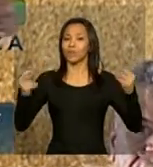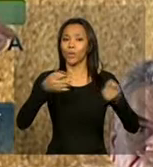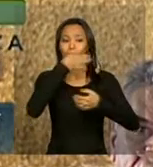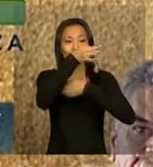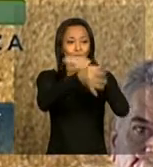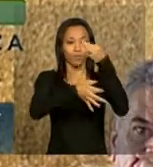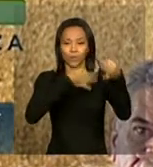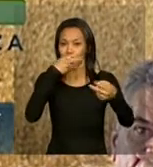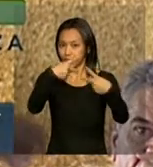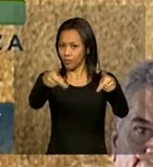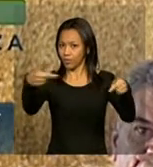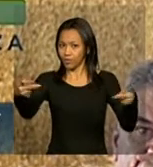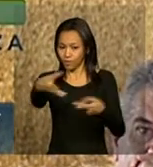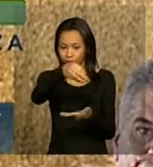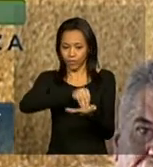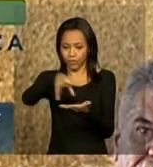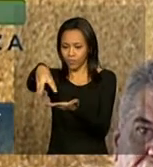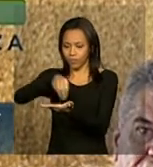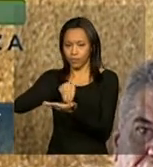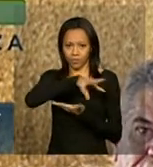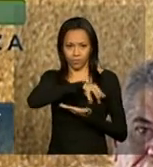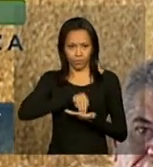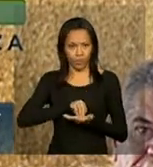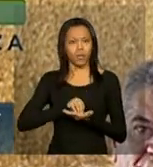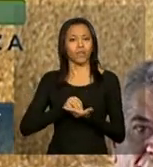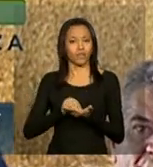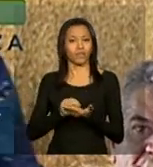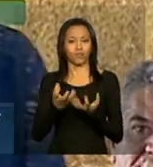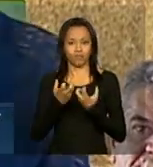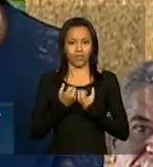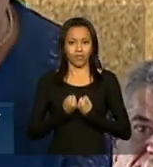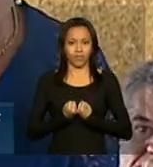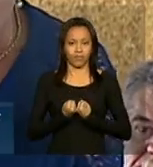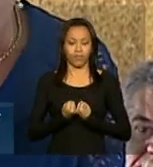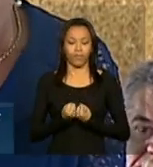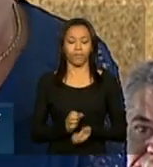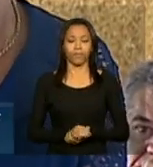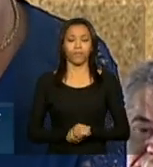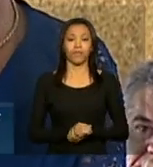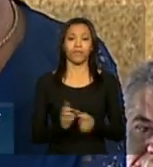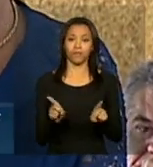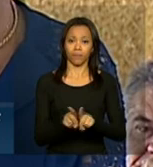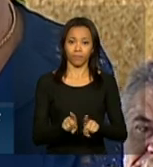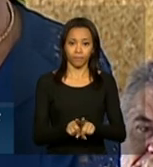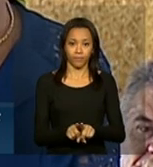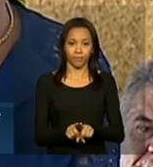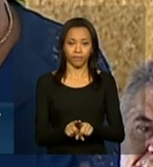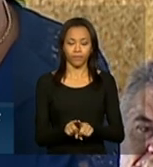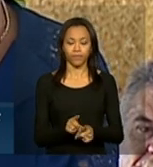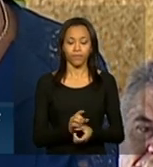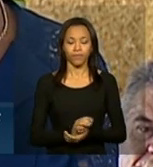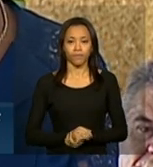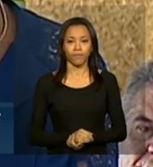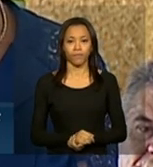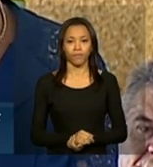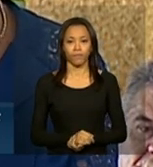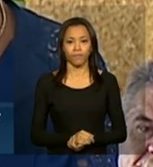que nós recebemos ao longo desse processo. Além disso,